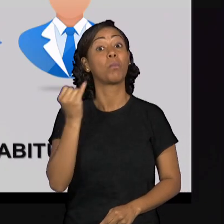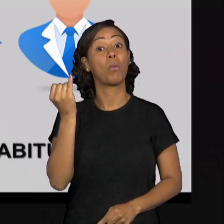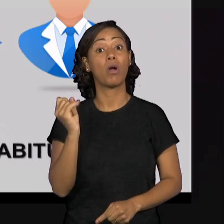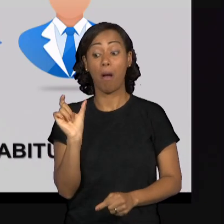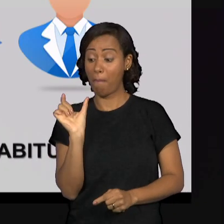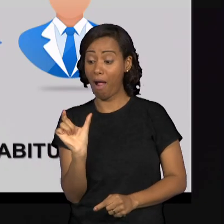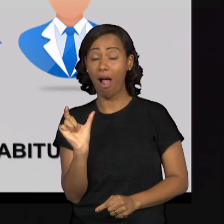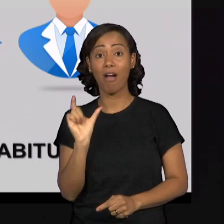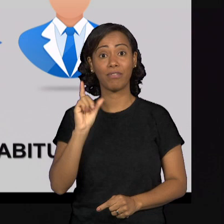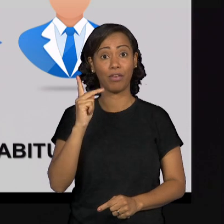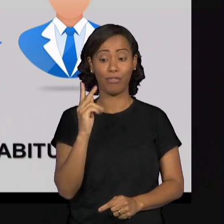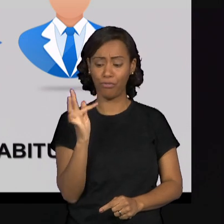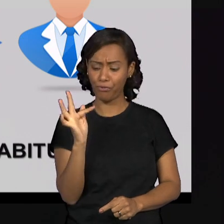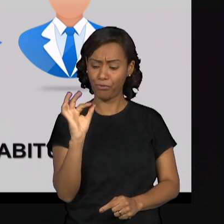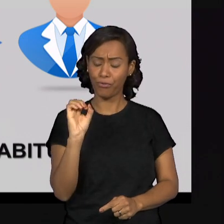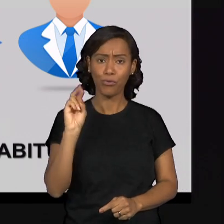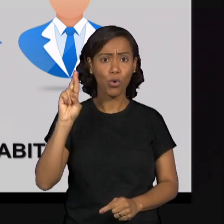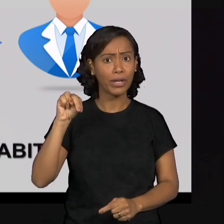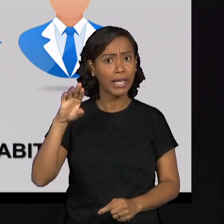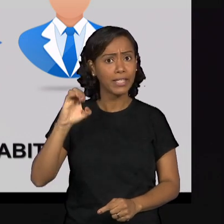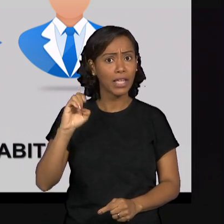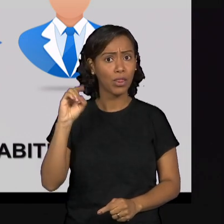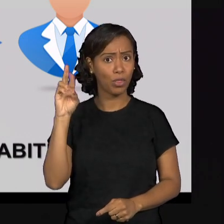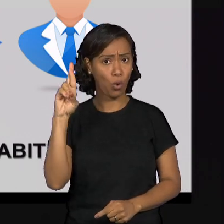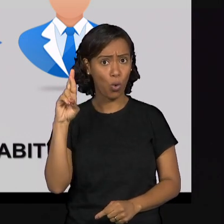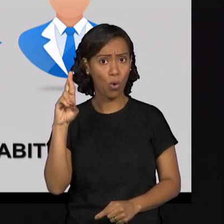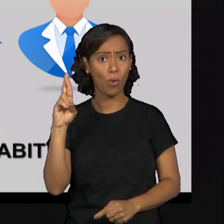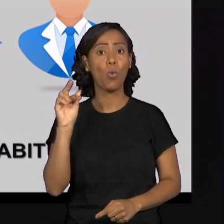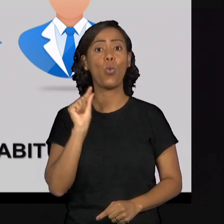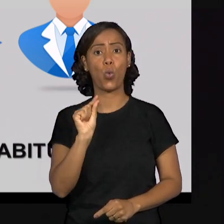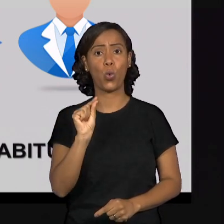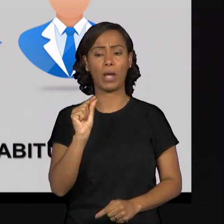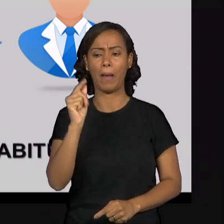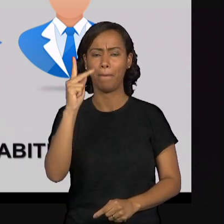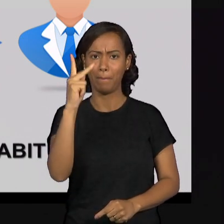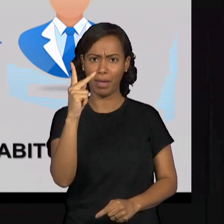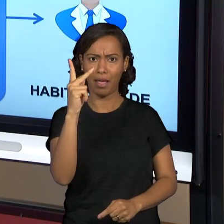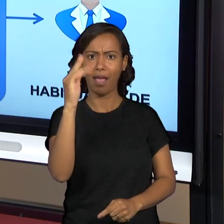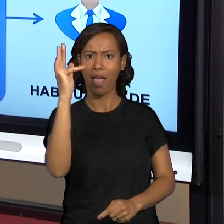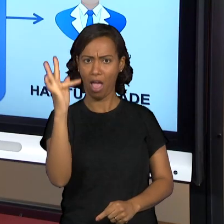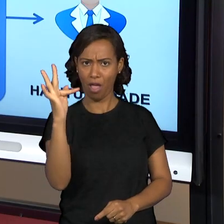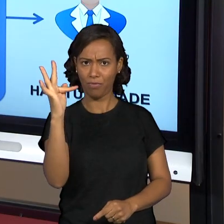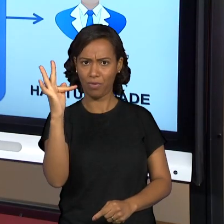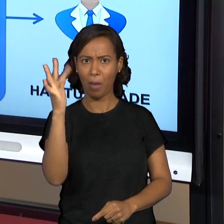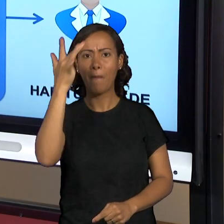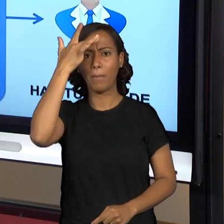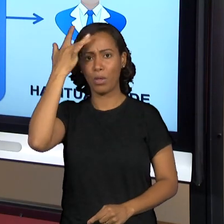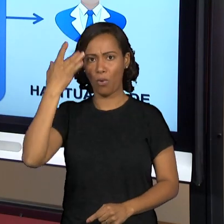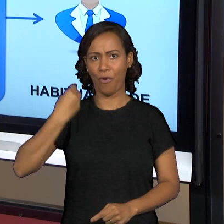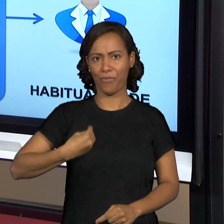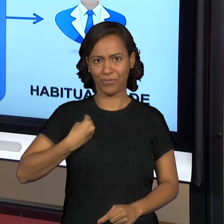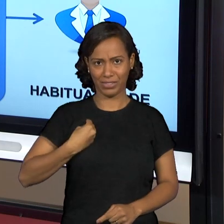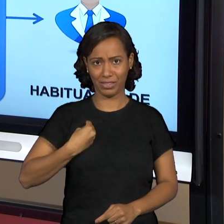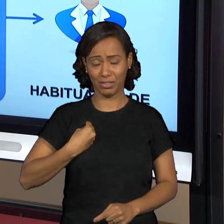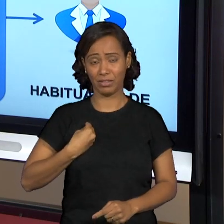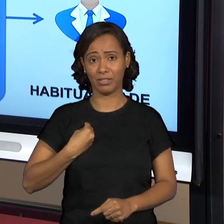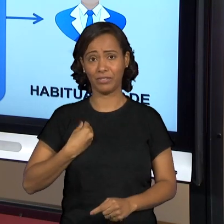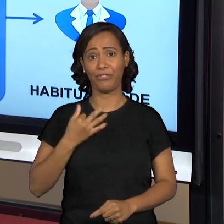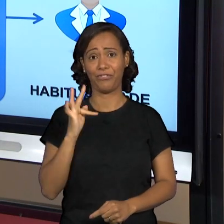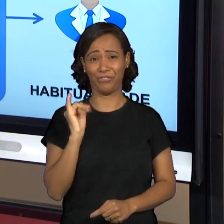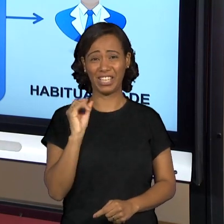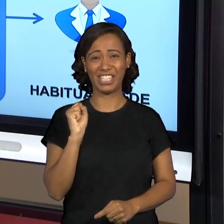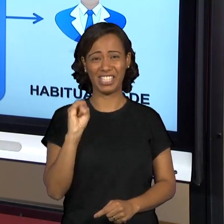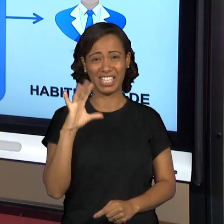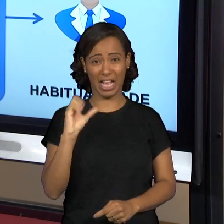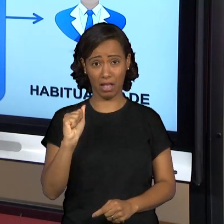é toda pessoa física ou pessoa jurídica. Muito se contesta sobre esse assunto porque há quem diga, mas